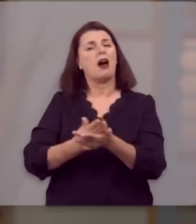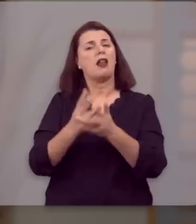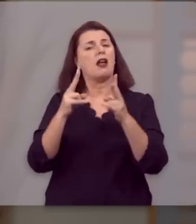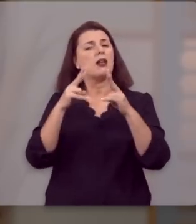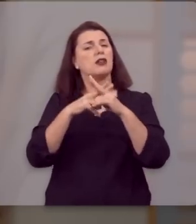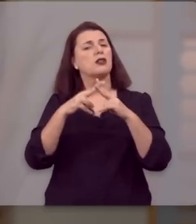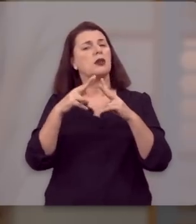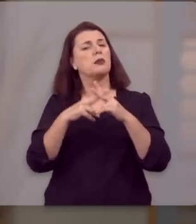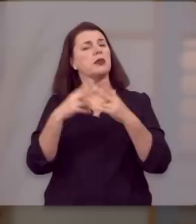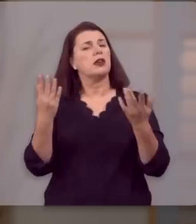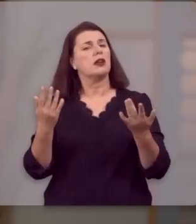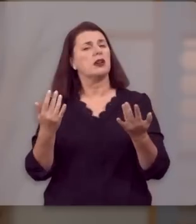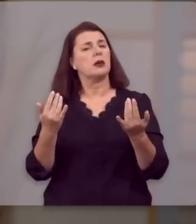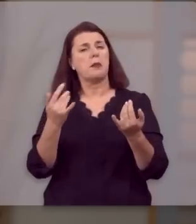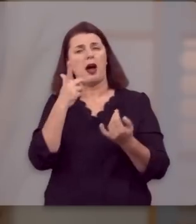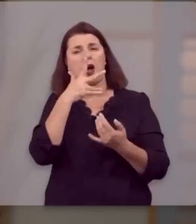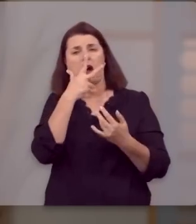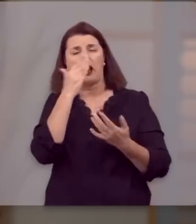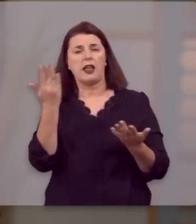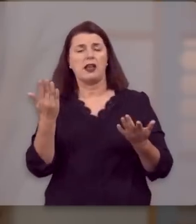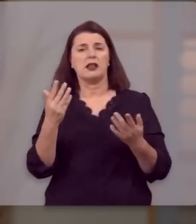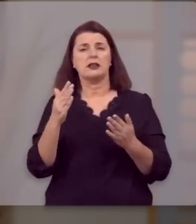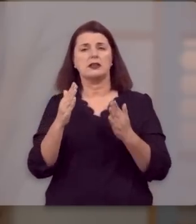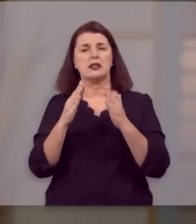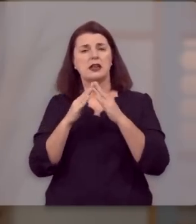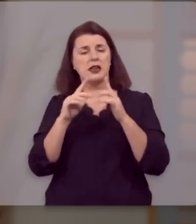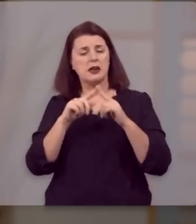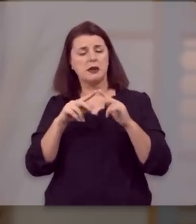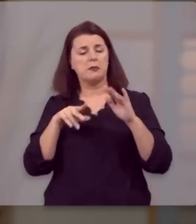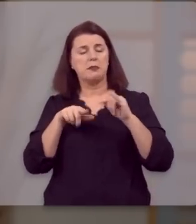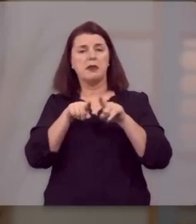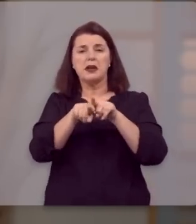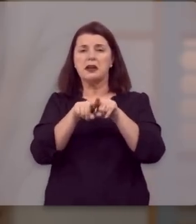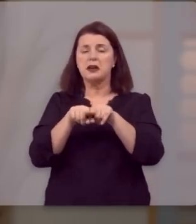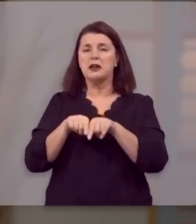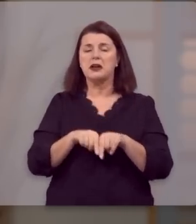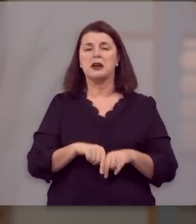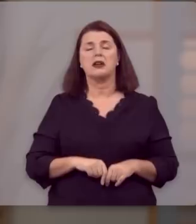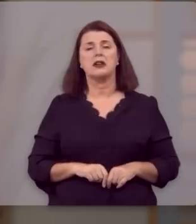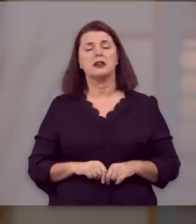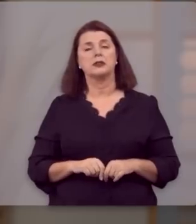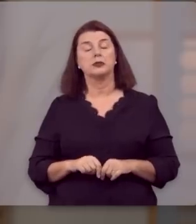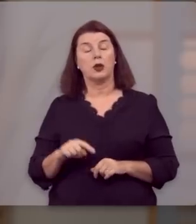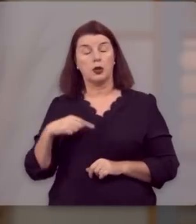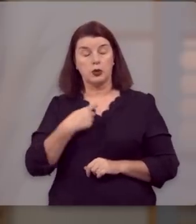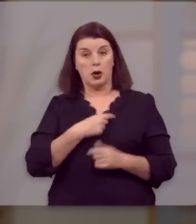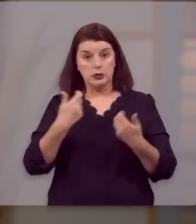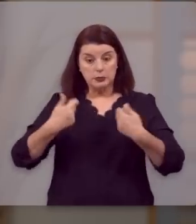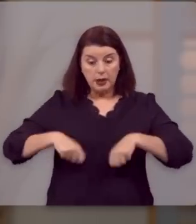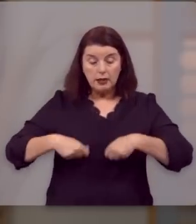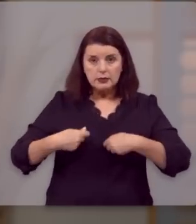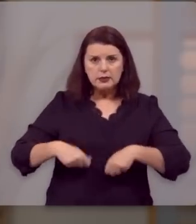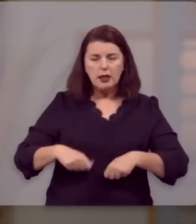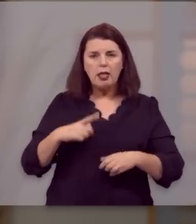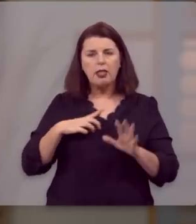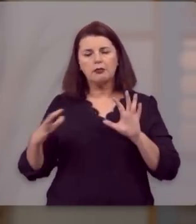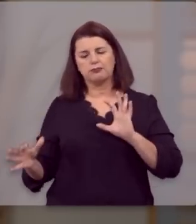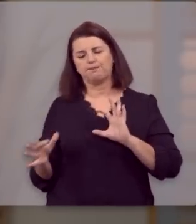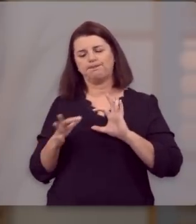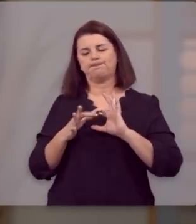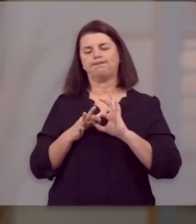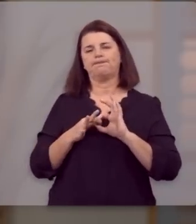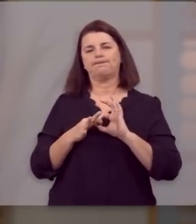entre os próprios irmãos, entre as próprias igrejas conhecidas como evangélicas. Precisamos